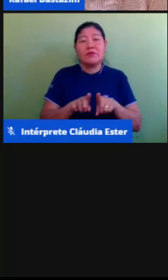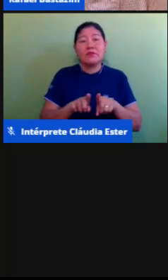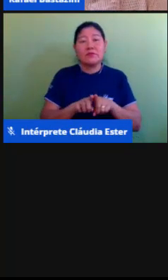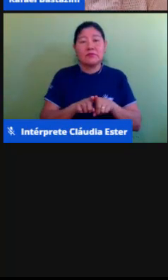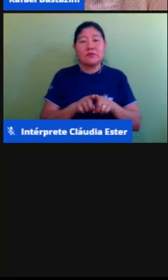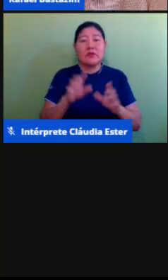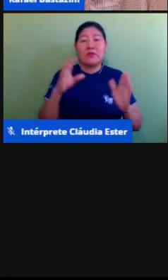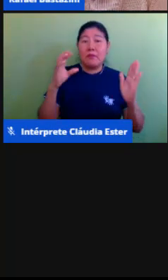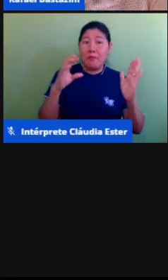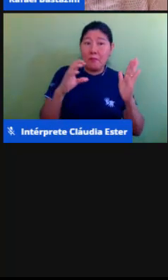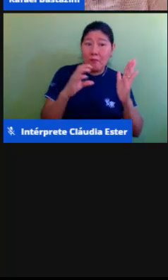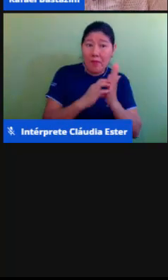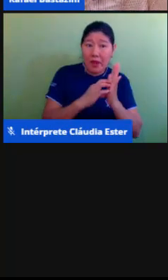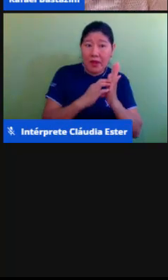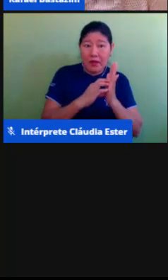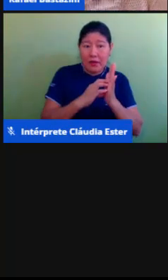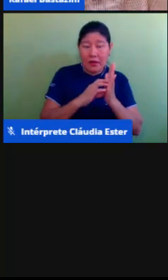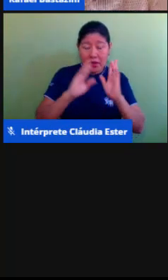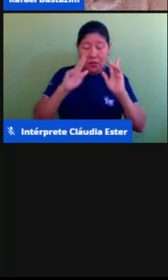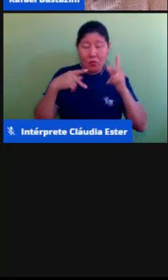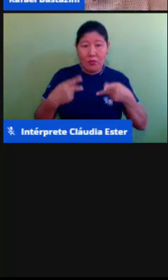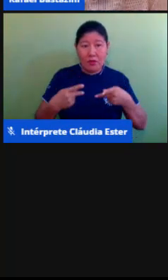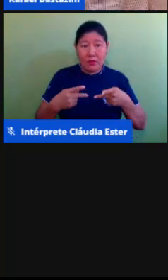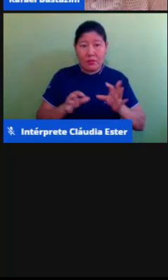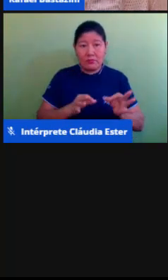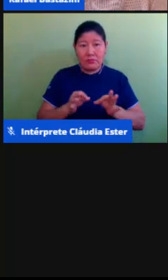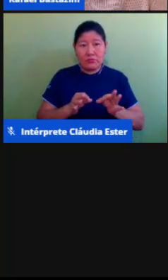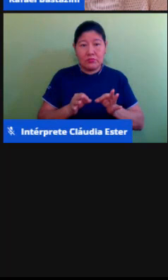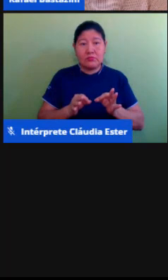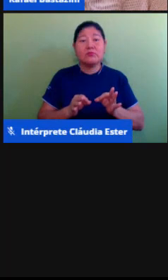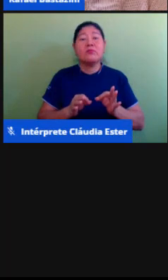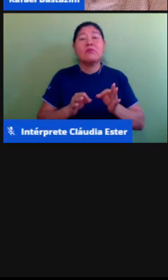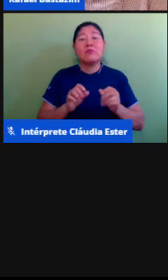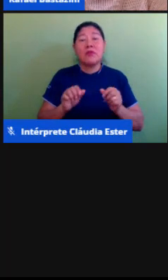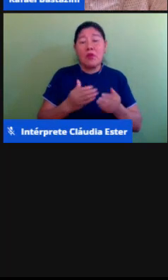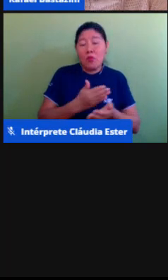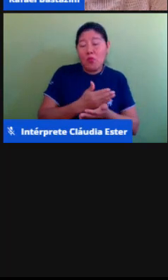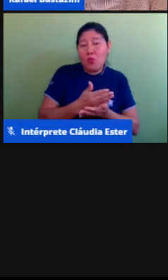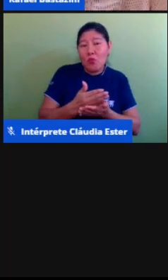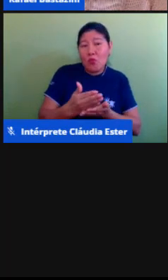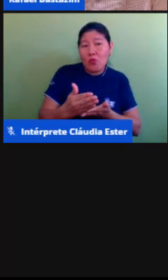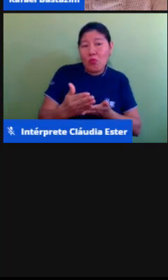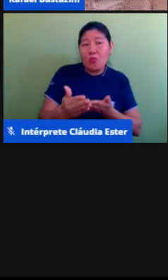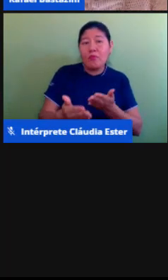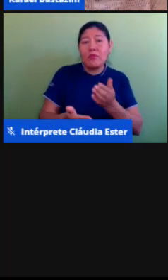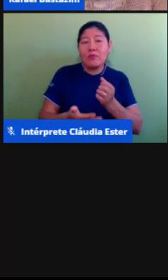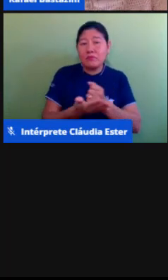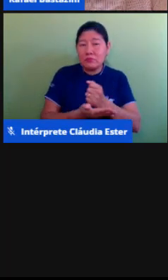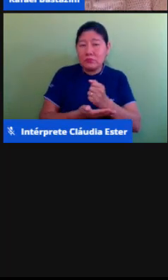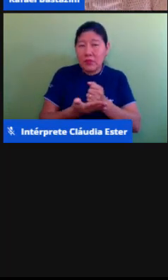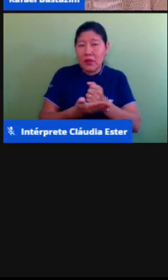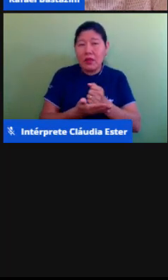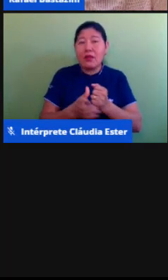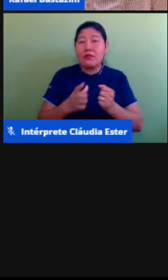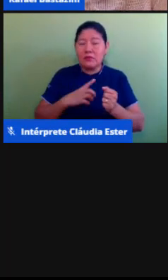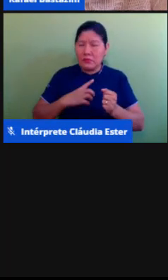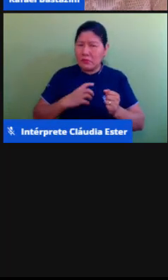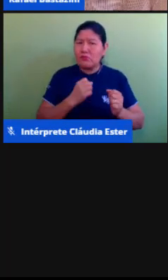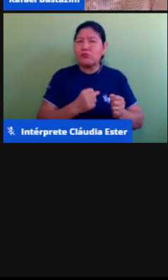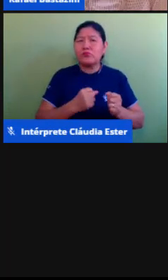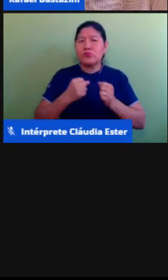humana, matriz, porque ela possui um poderoso meio de sentimentos, ela